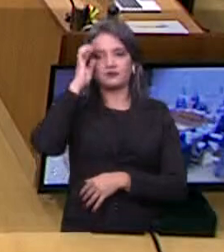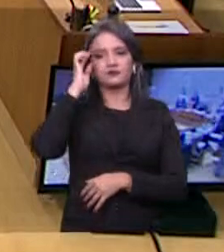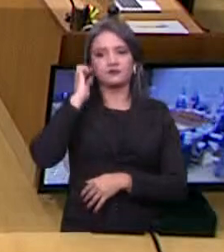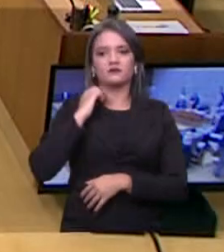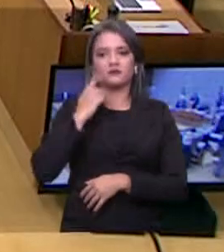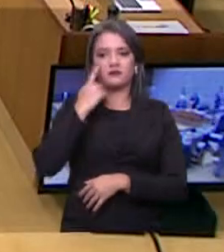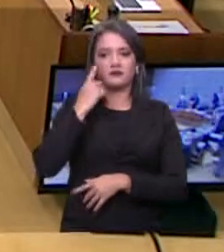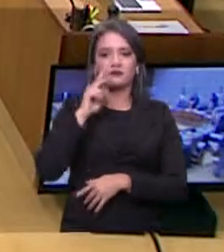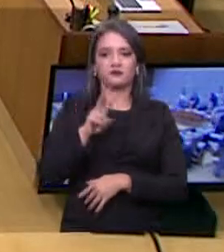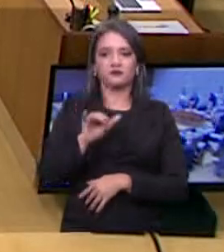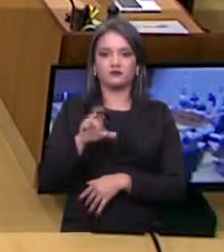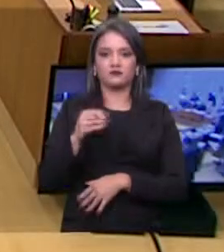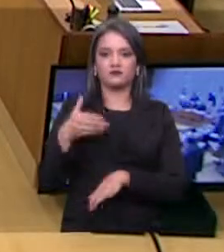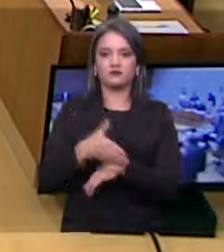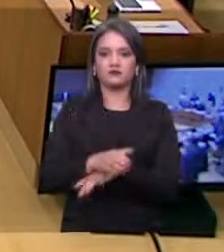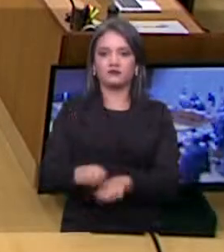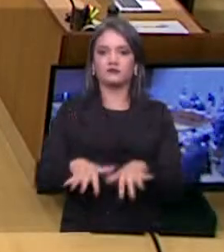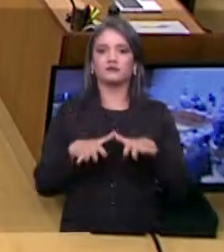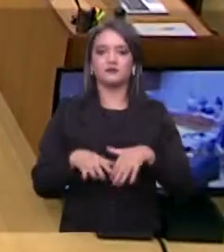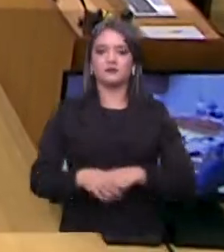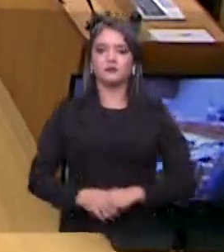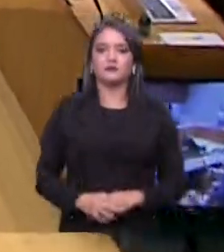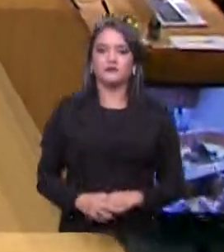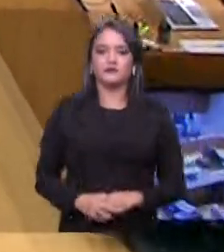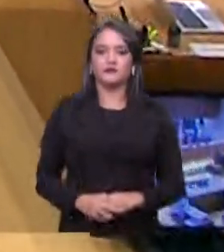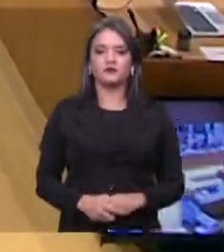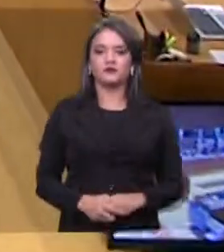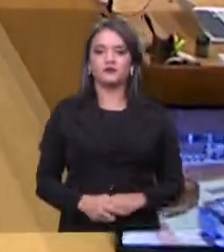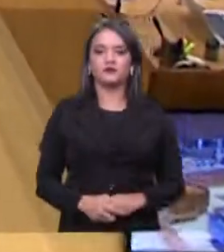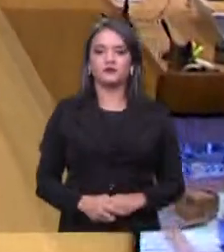Acompanhamos ao vivo, direto do plenário.